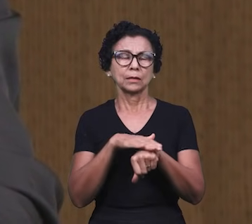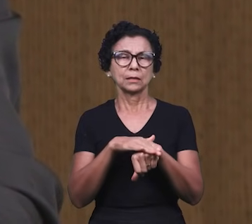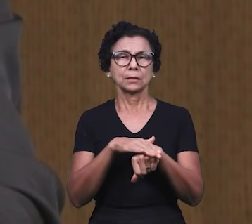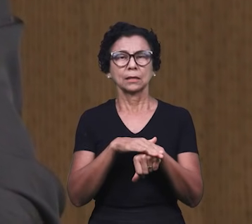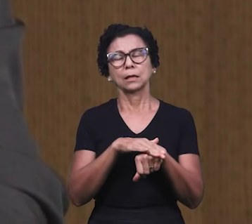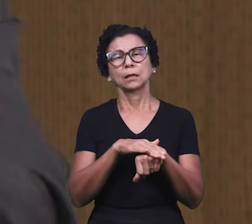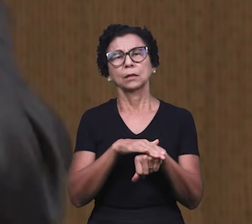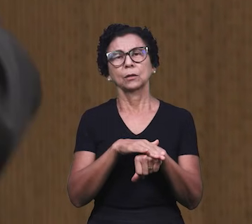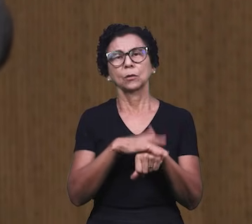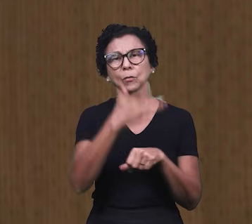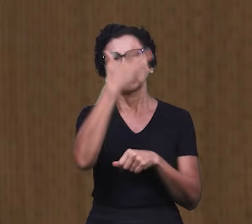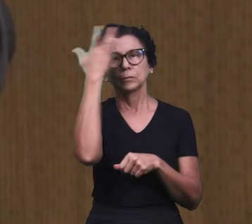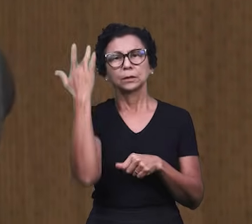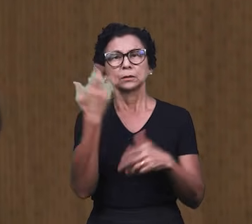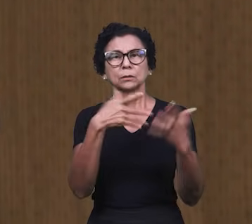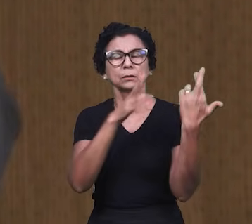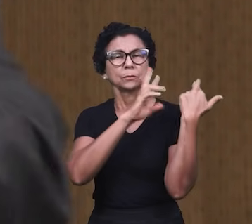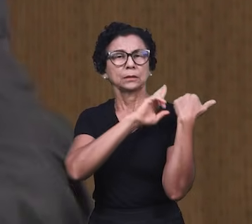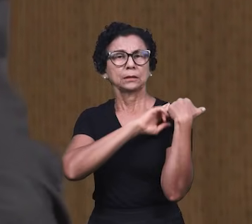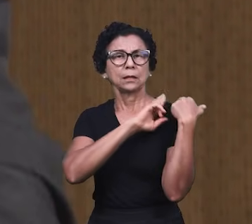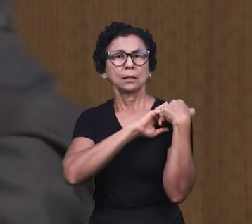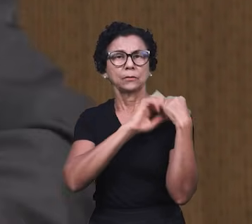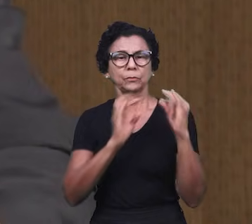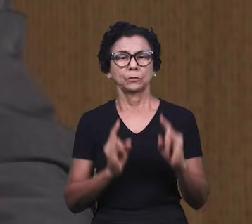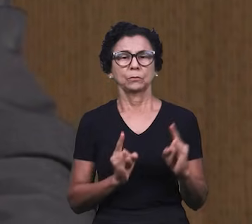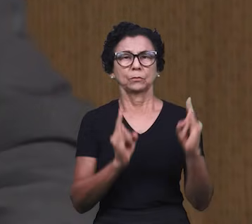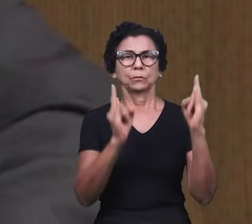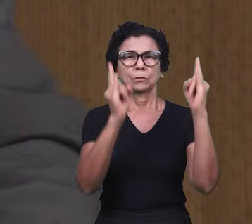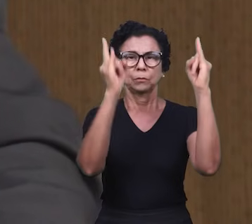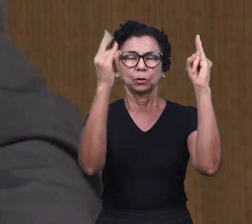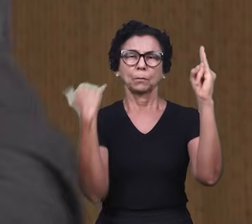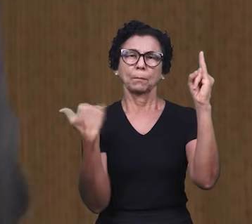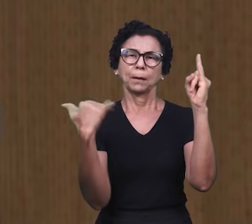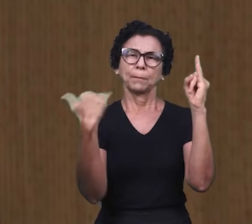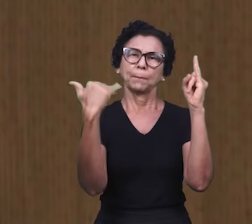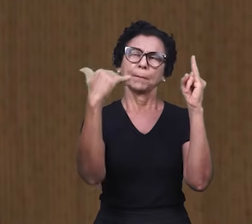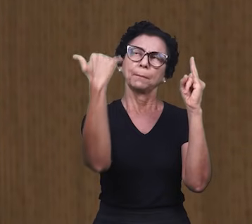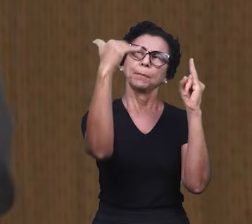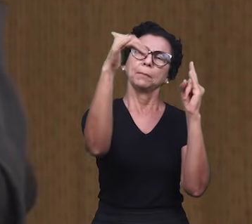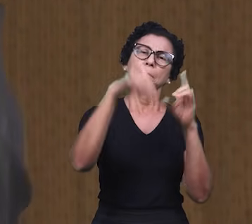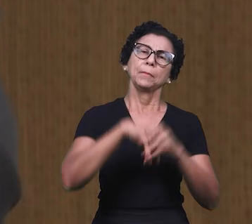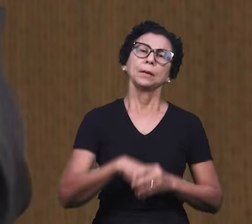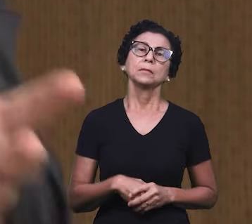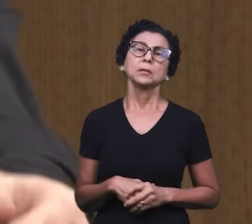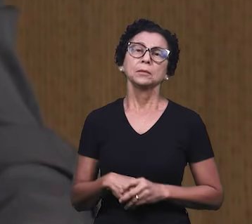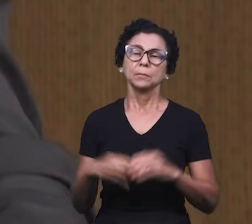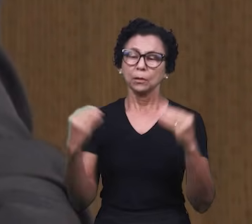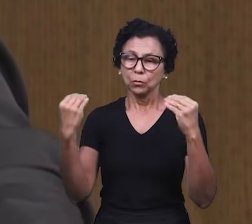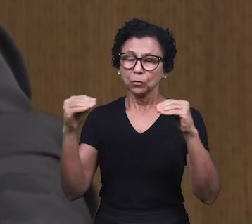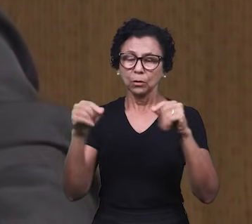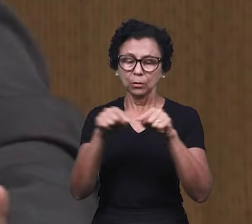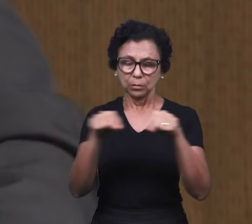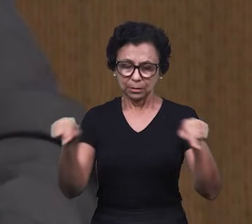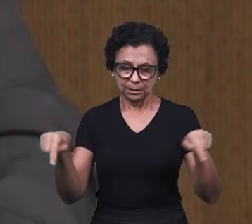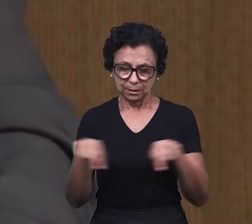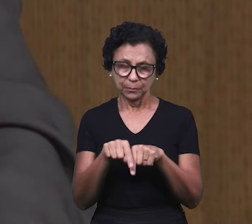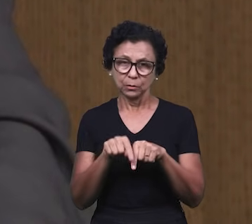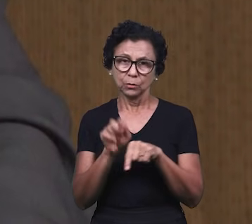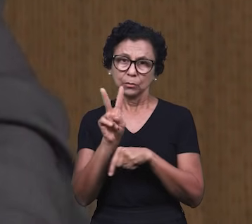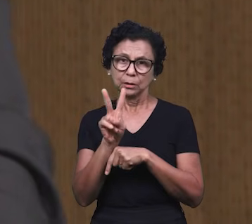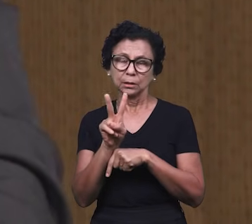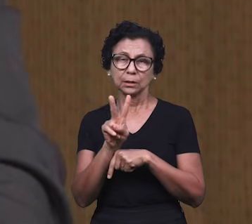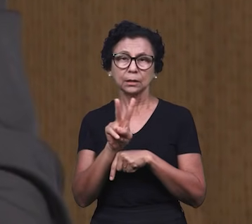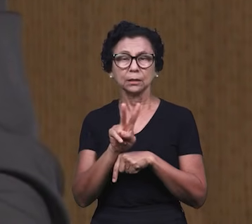representam a Sky, para ver qual o cabo que é, mas ele vai estar lá, daí bota no canal 85, tem nós lá. E uma